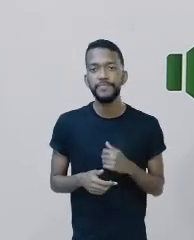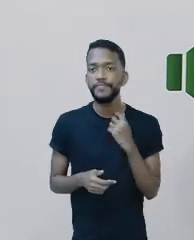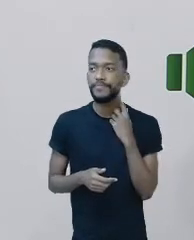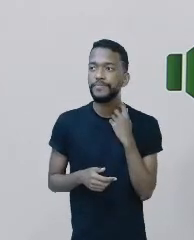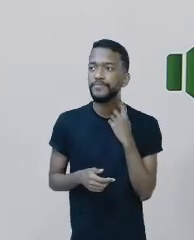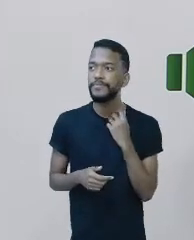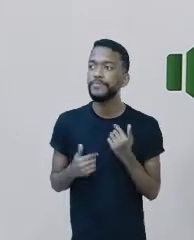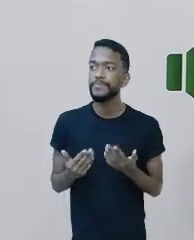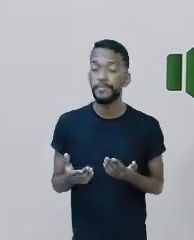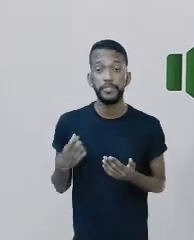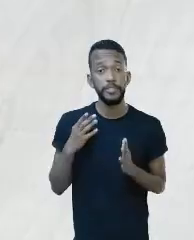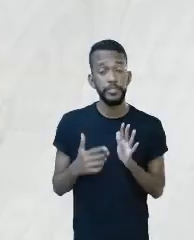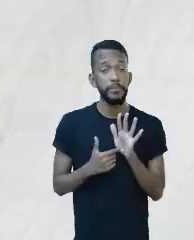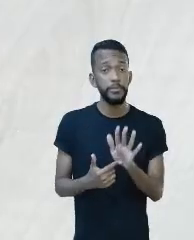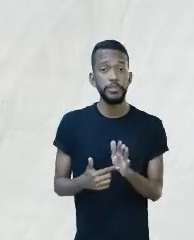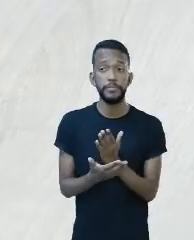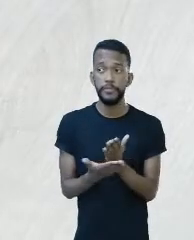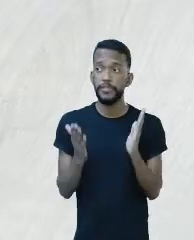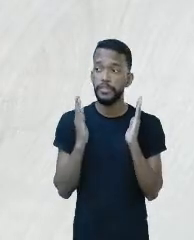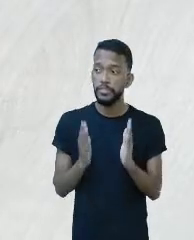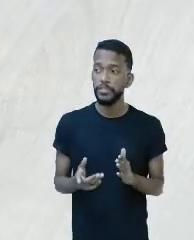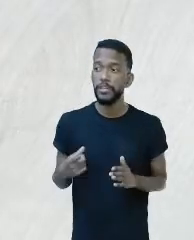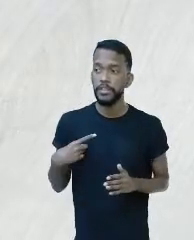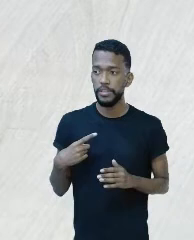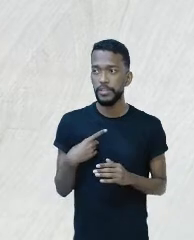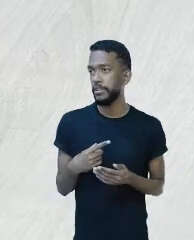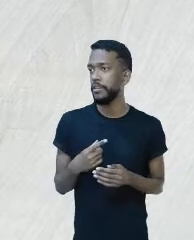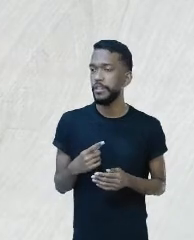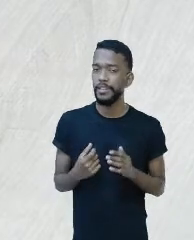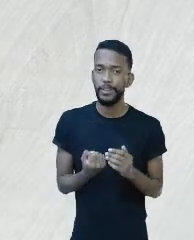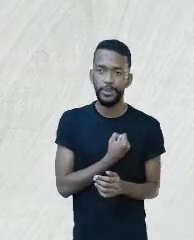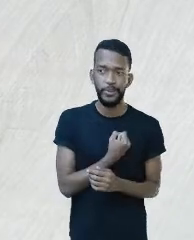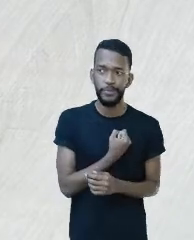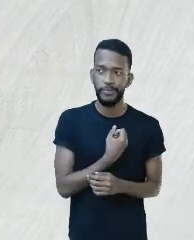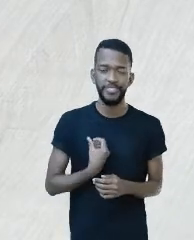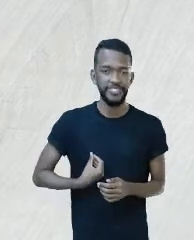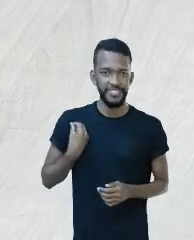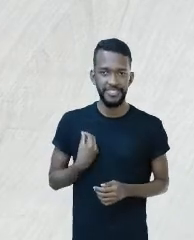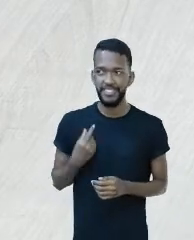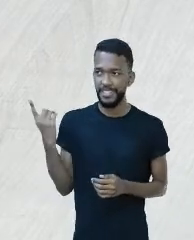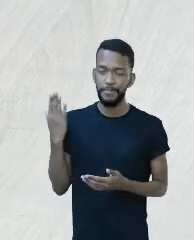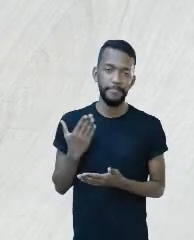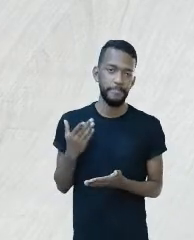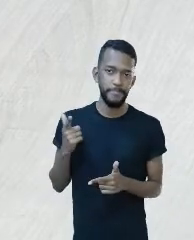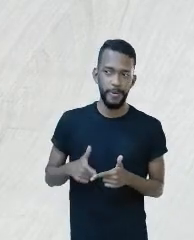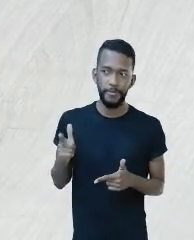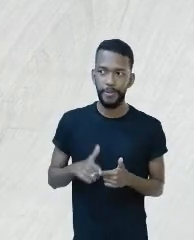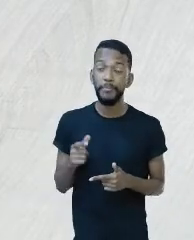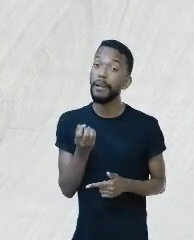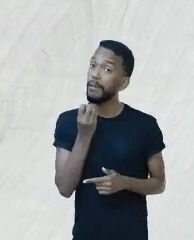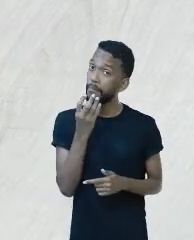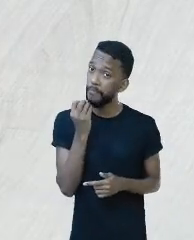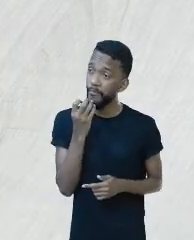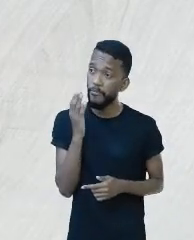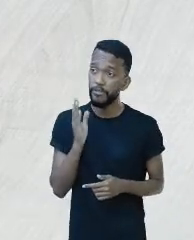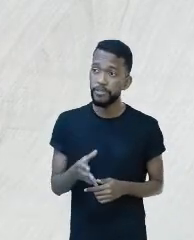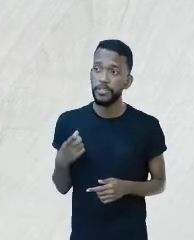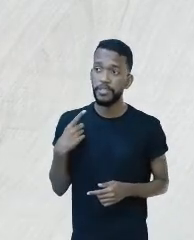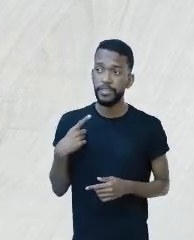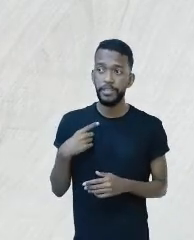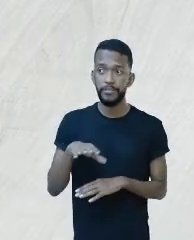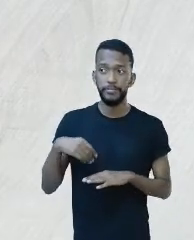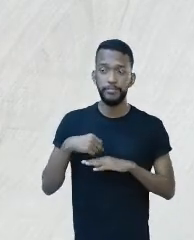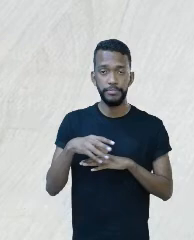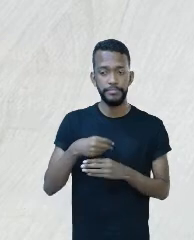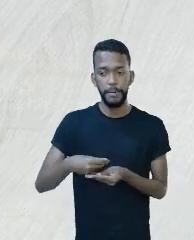ó, representamos o número que tinha ali no nosso problema. E que bom, né, que foi distribuído